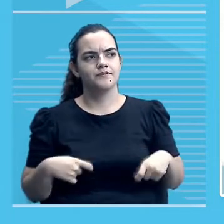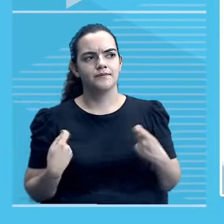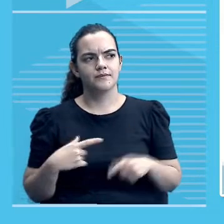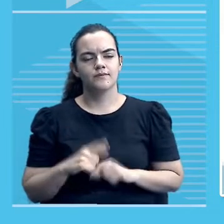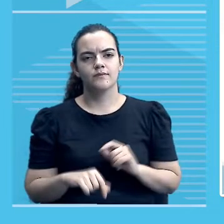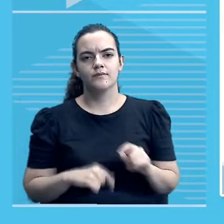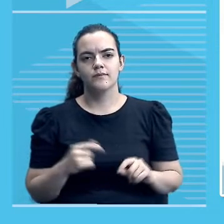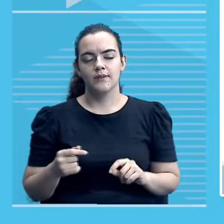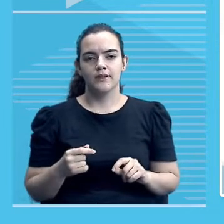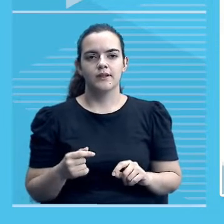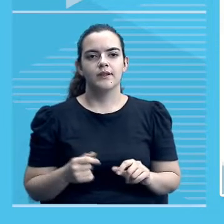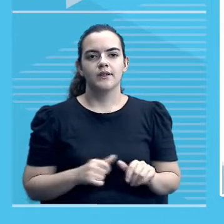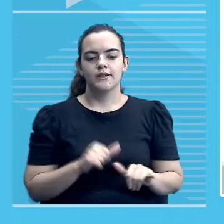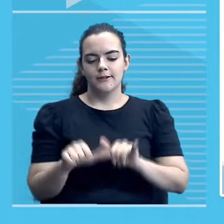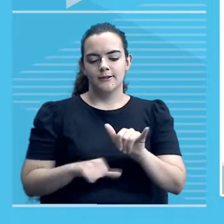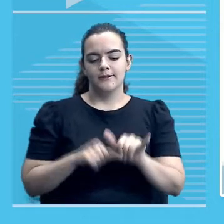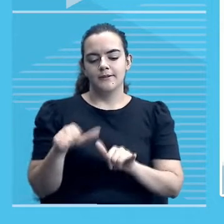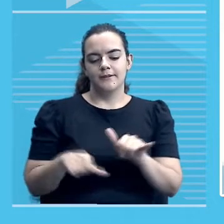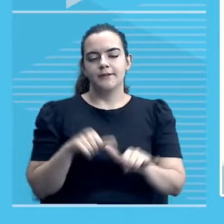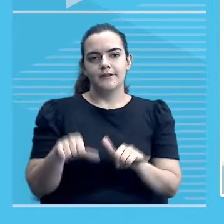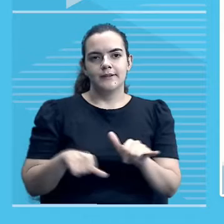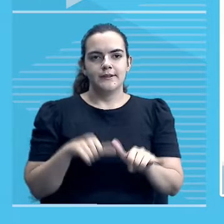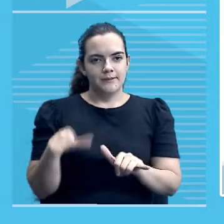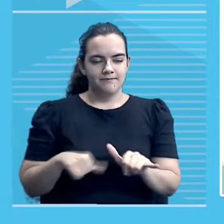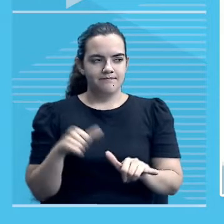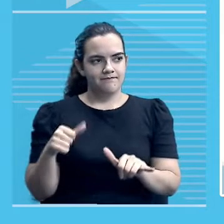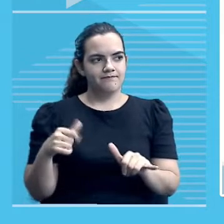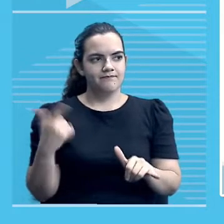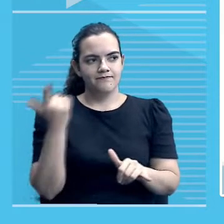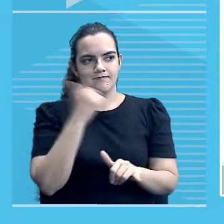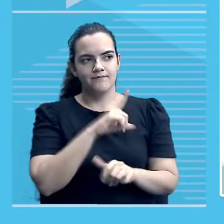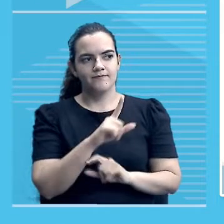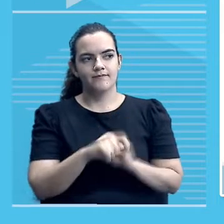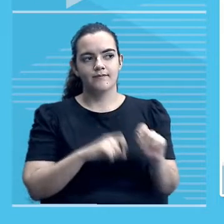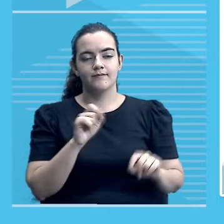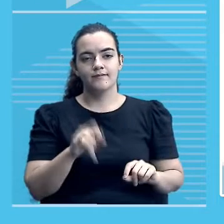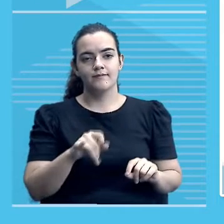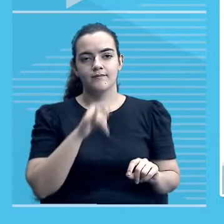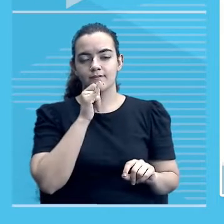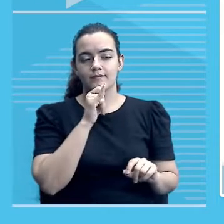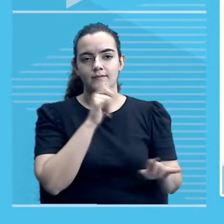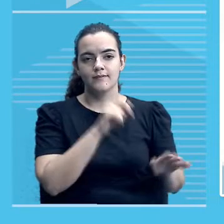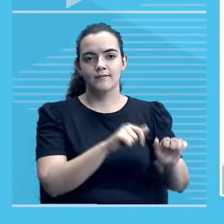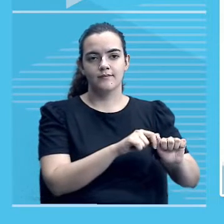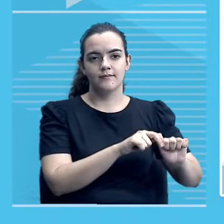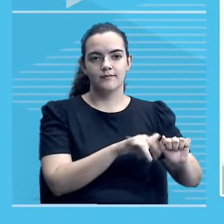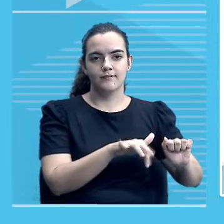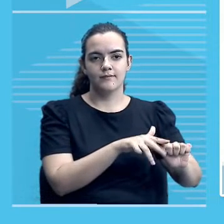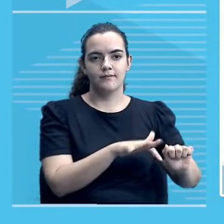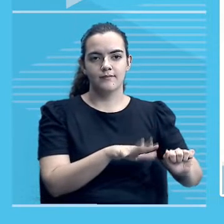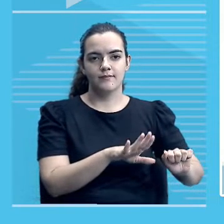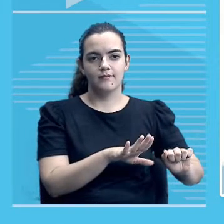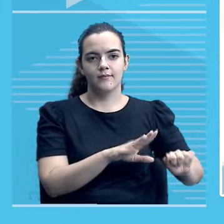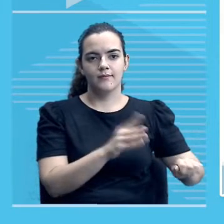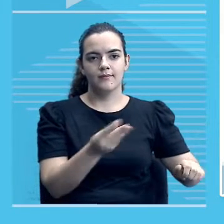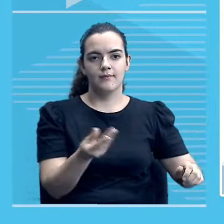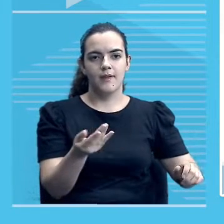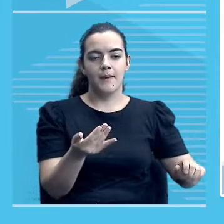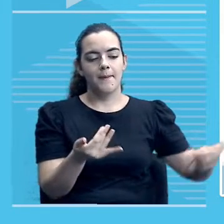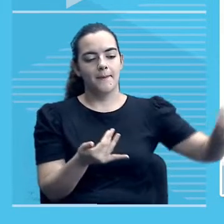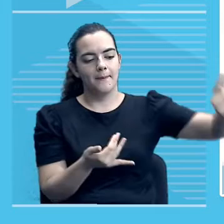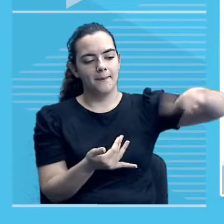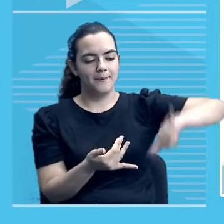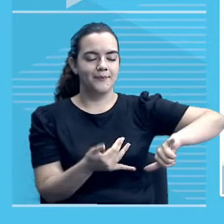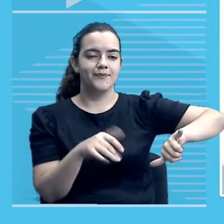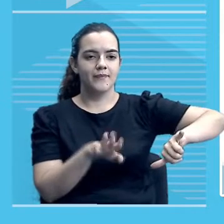ácido mais base vai produzir sal mais água. Essa reação é chamada de